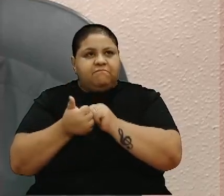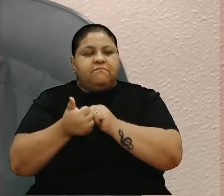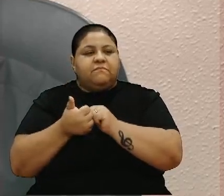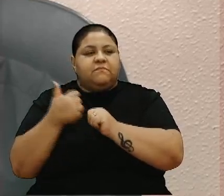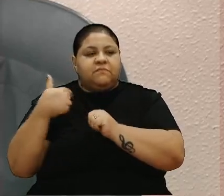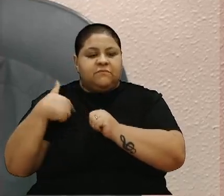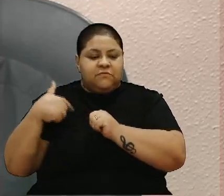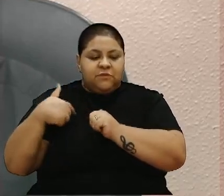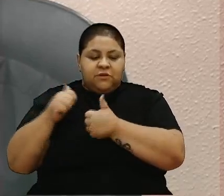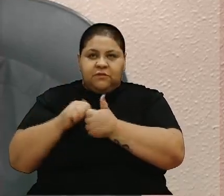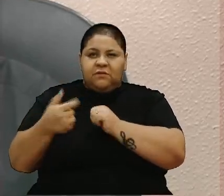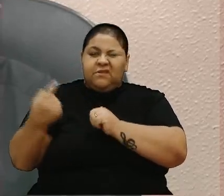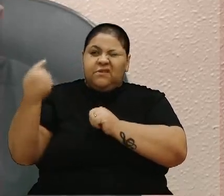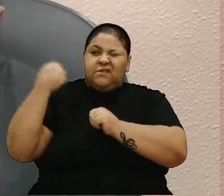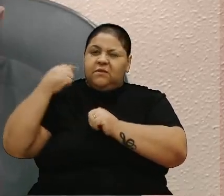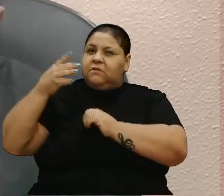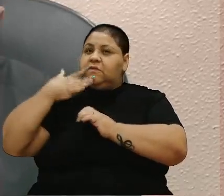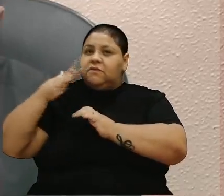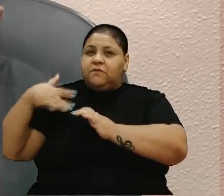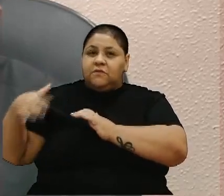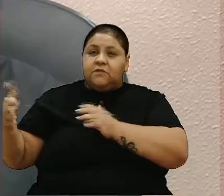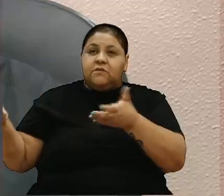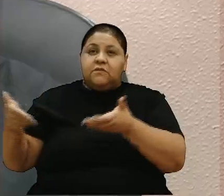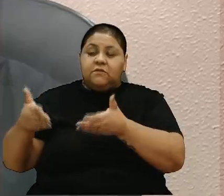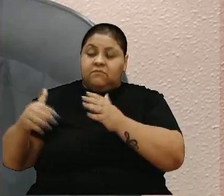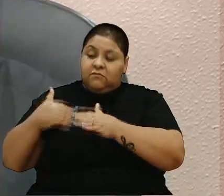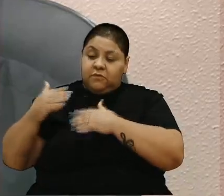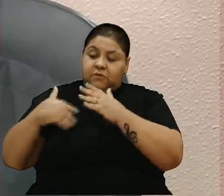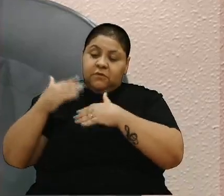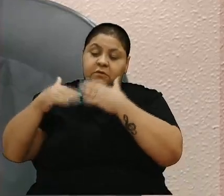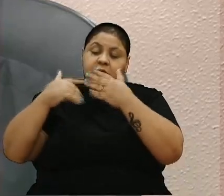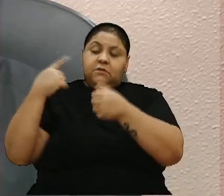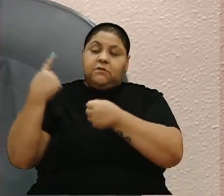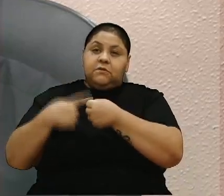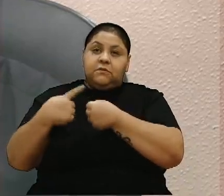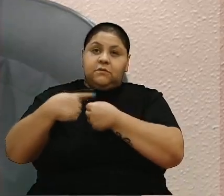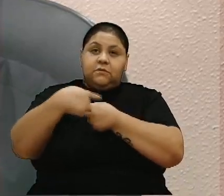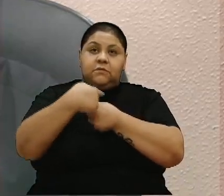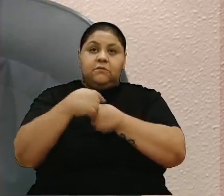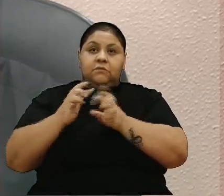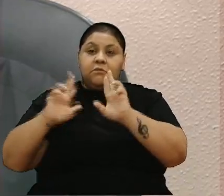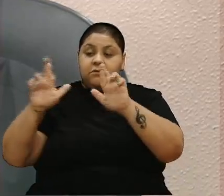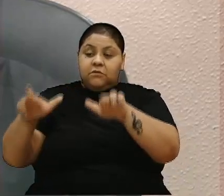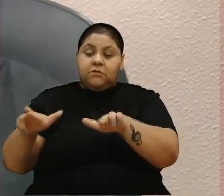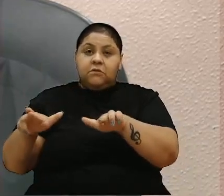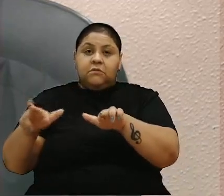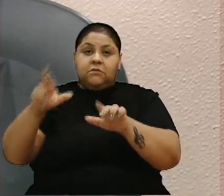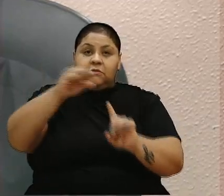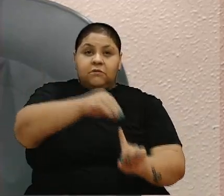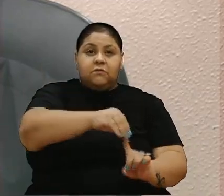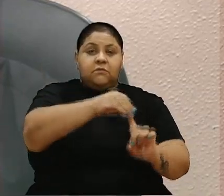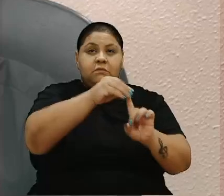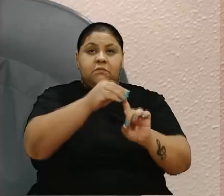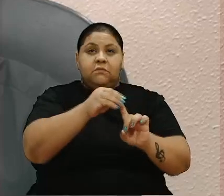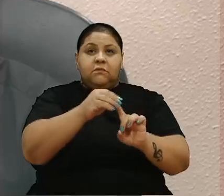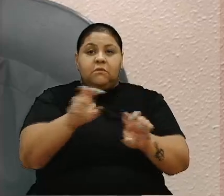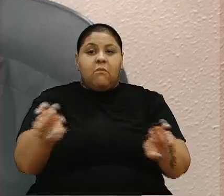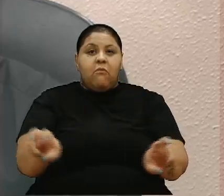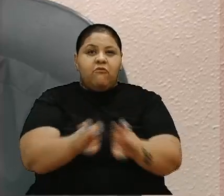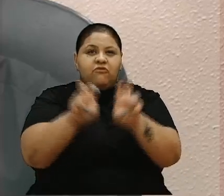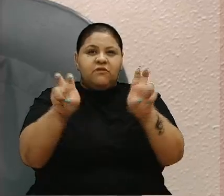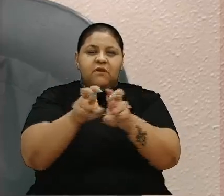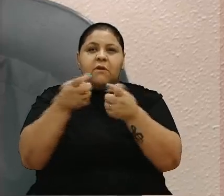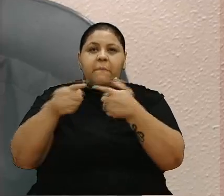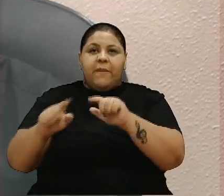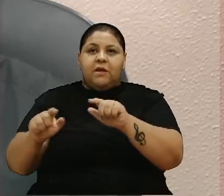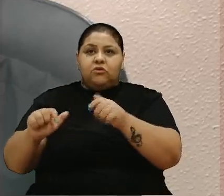eu jogo desde criança, né, e que hoje vem crescendo muito na nossa cidade, na nossa região, principalmente o futsal, mas o futebol de campo